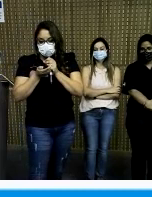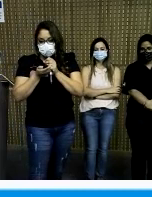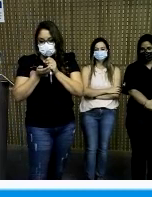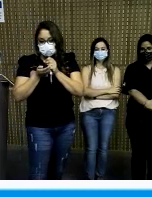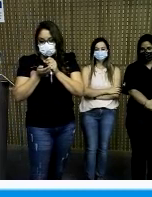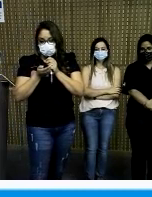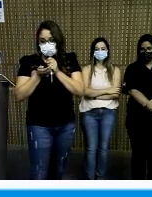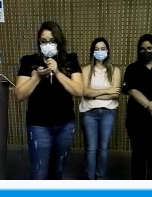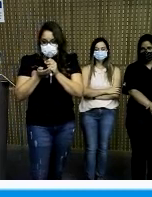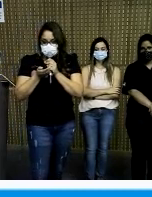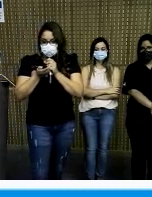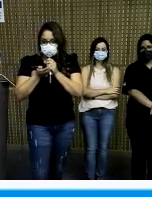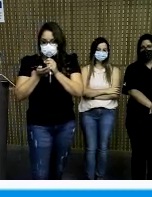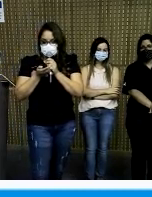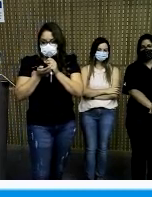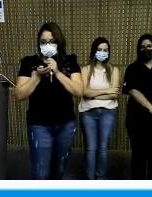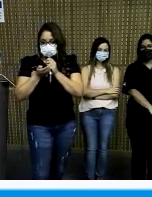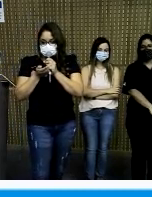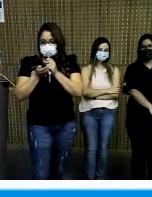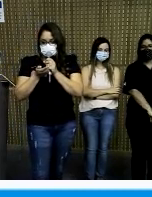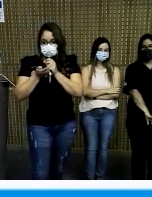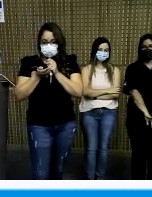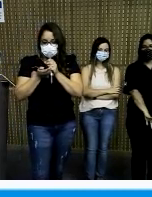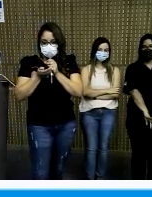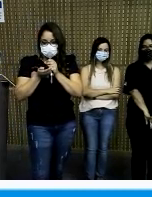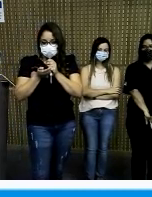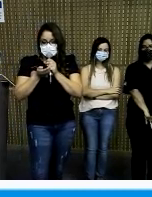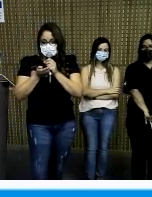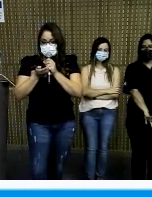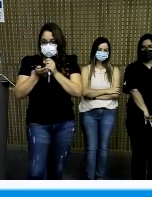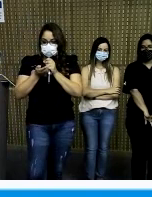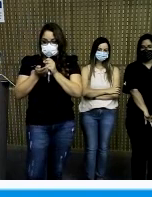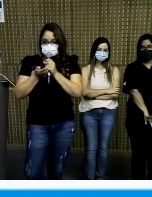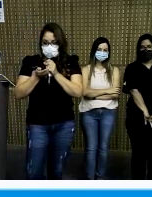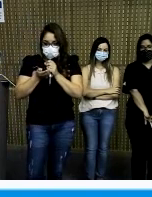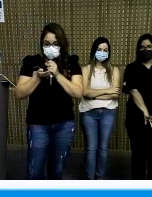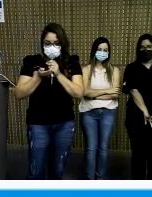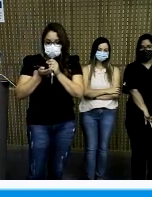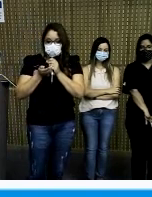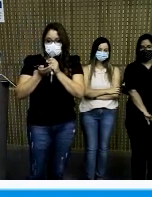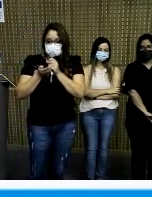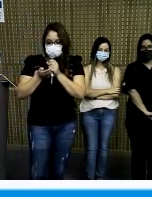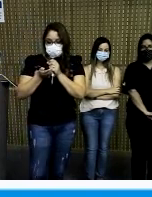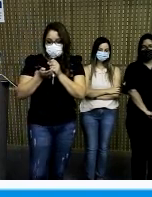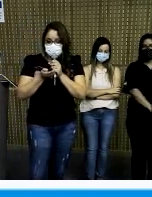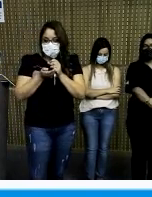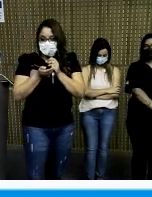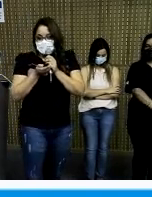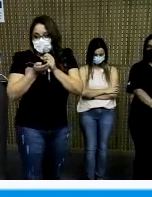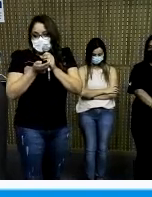em 2020 e 4,16% no primeiro semestre. Nas consultas médicas,